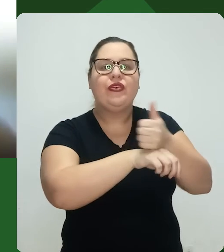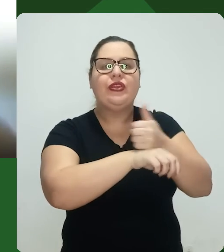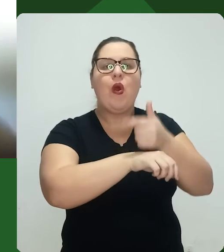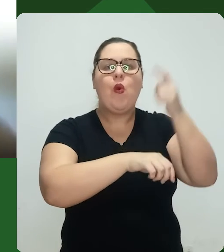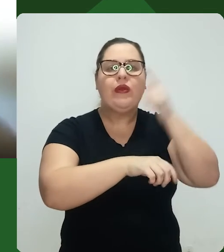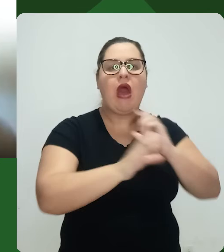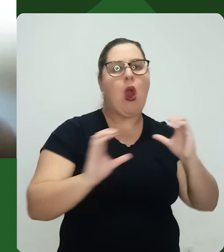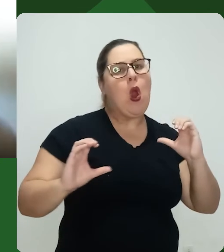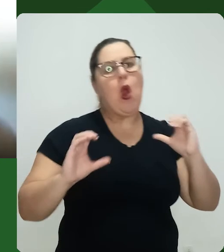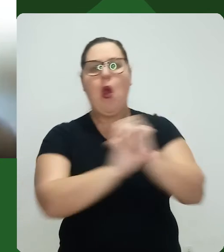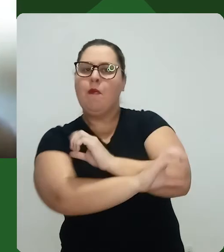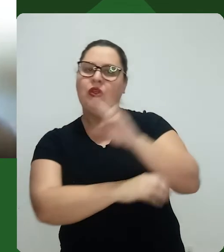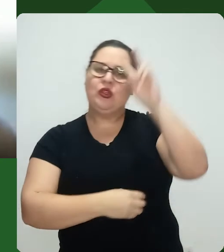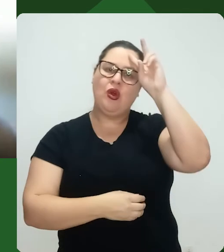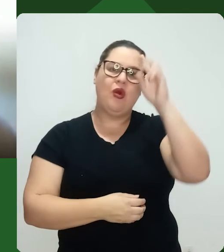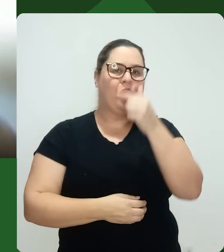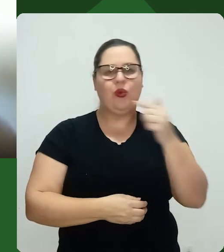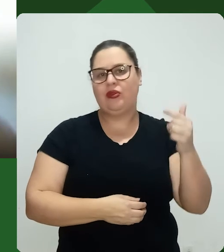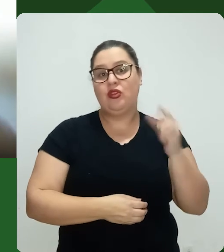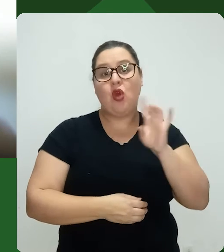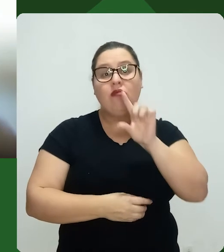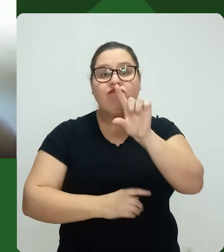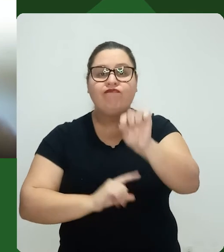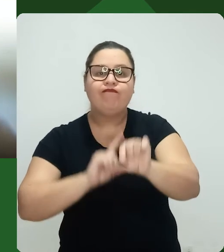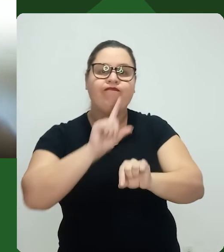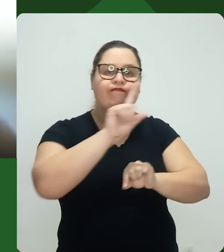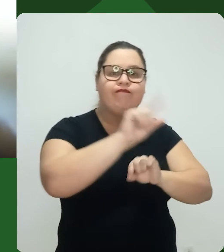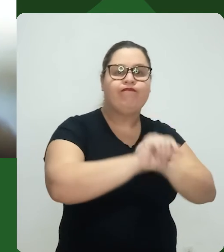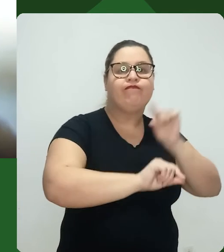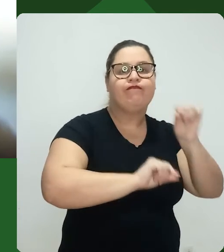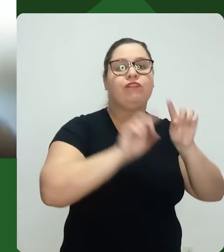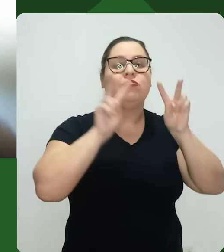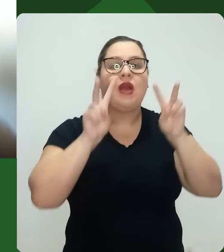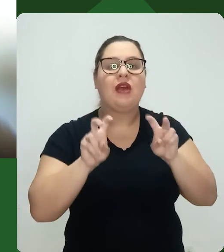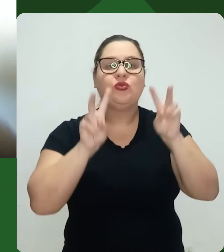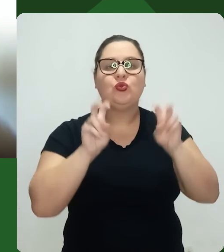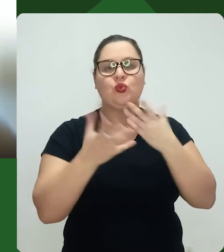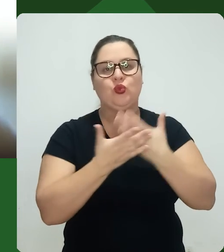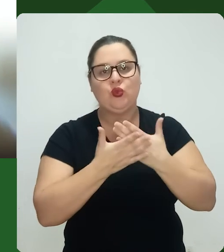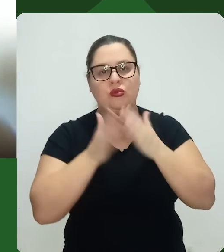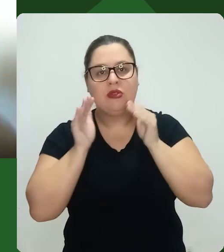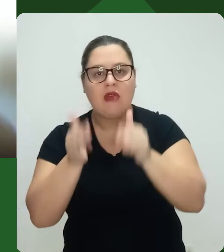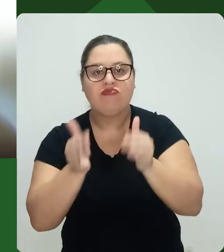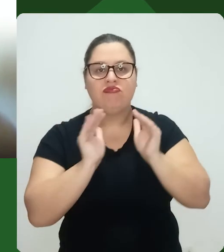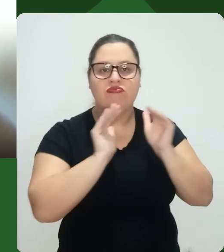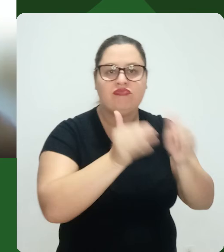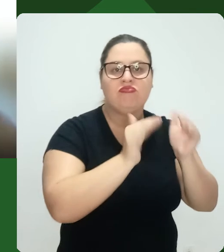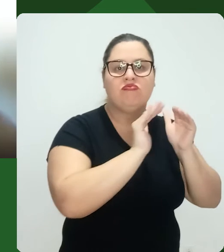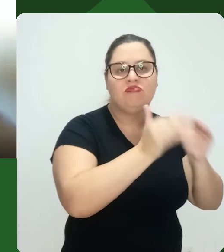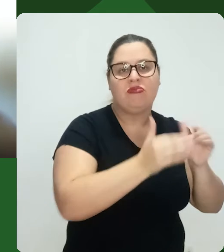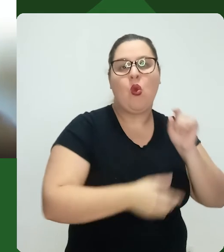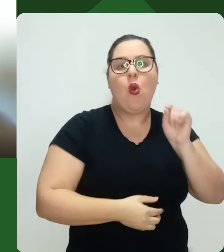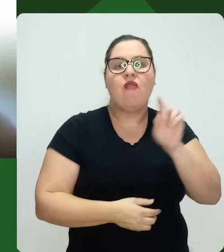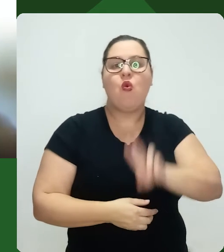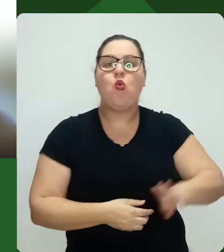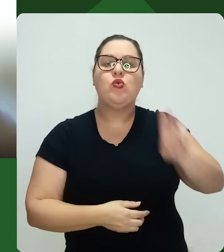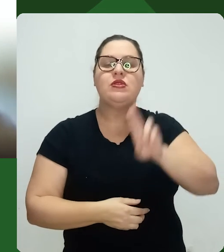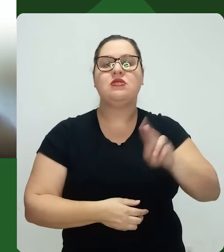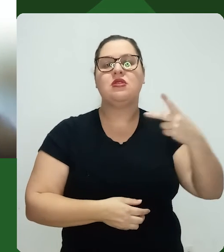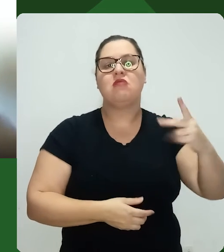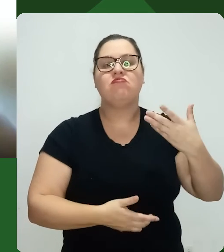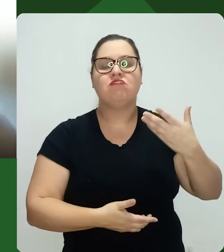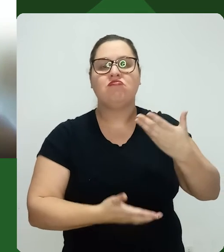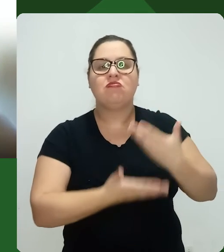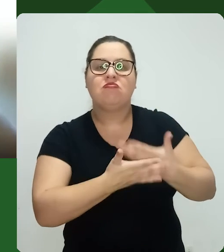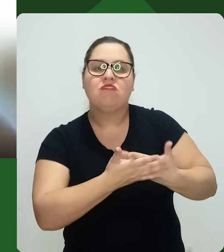gente sempre seleciona o que estudar. Os historiadores também fazem isso. Que temas eles vão estudar, né? Com o que eles vão gastar o